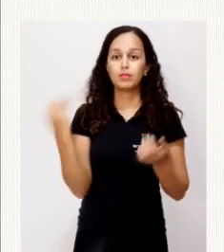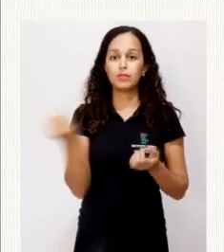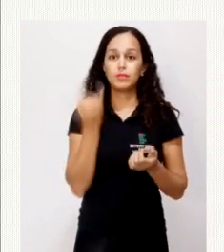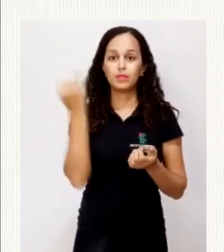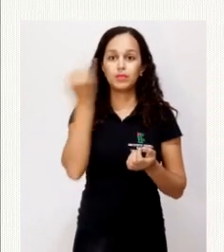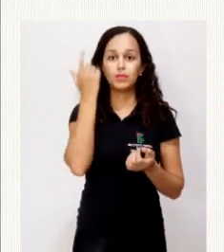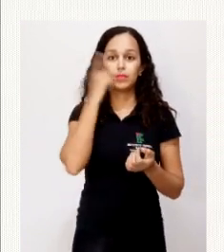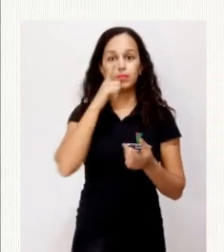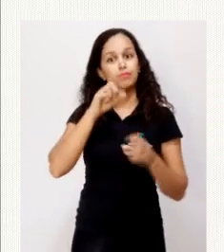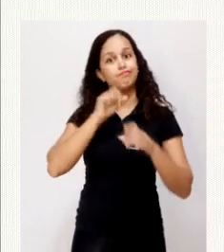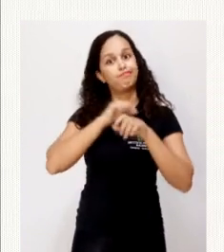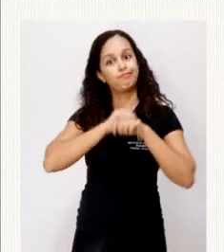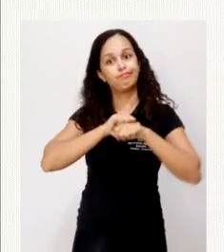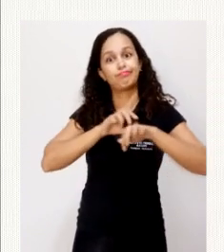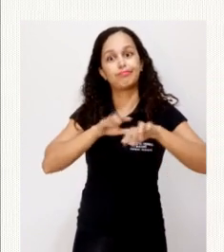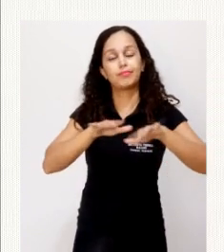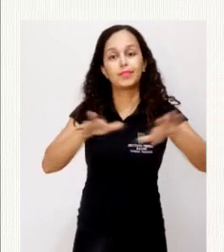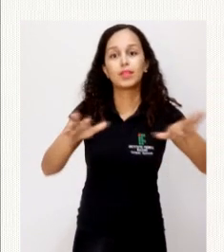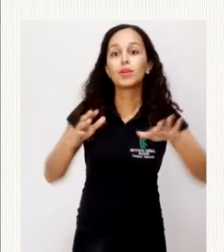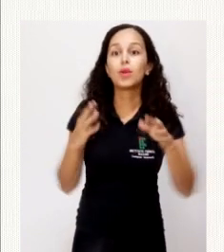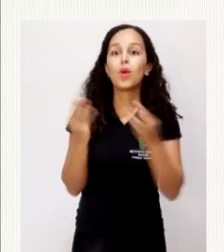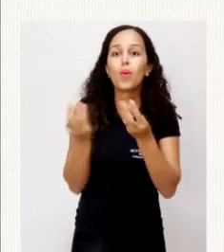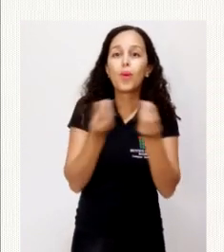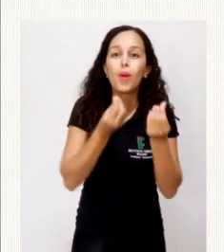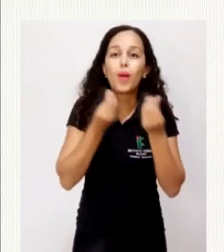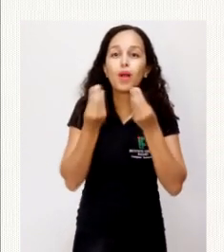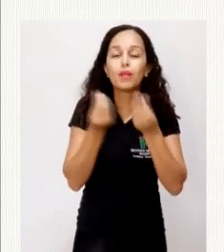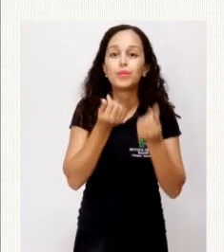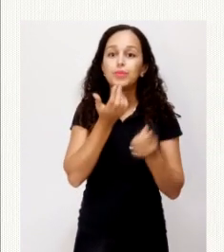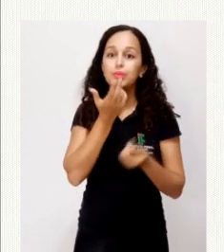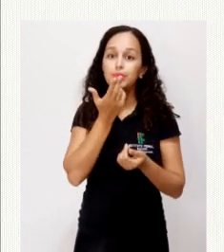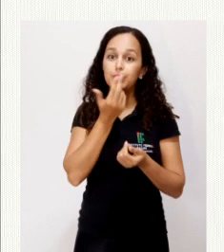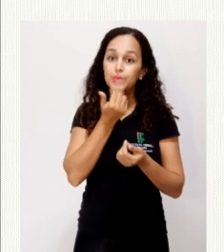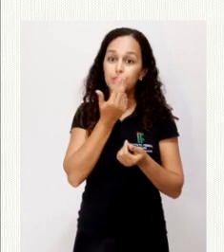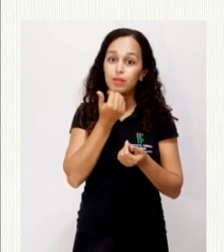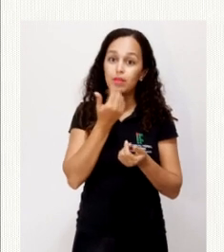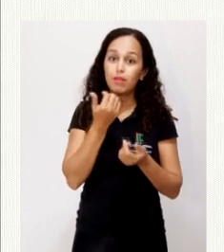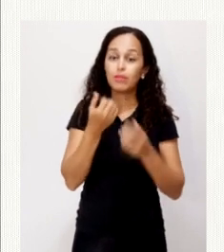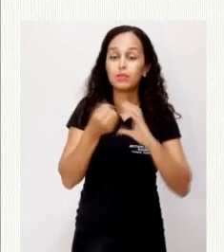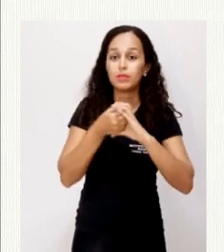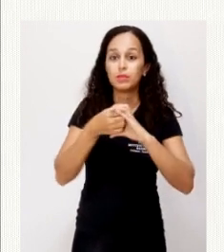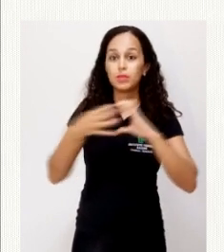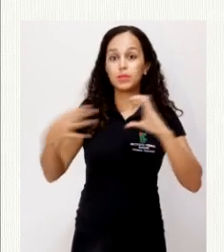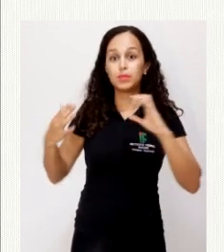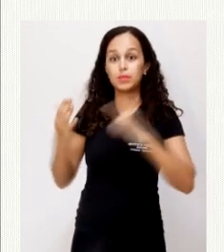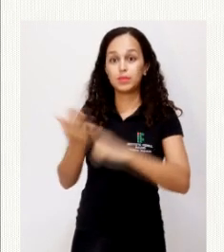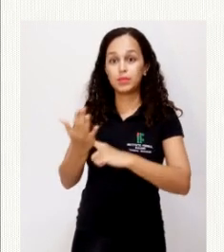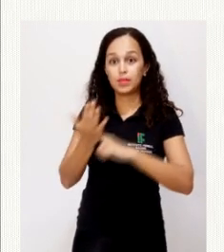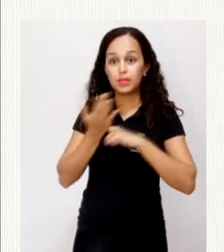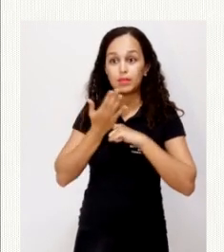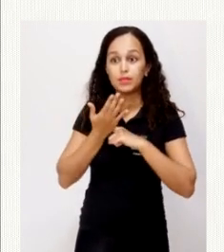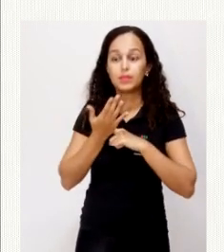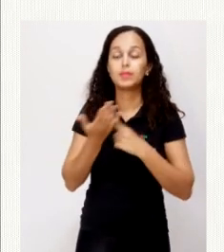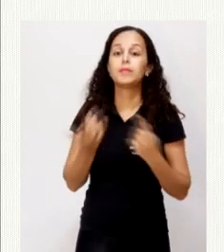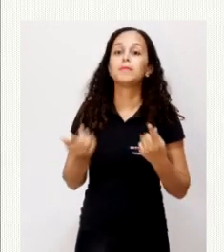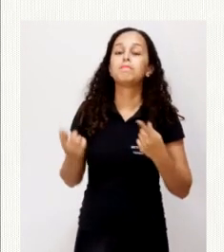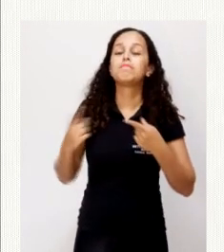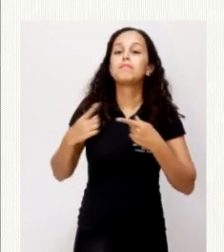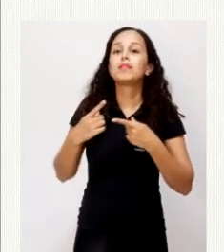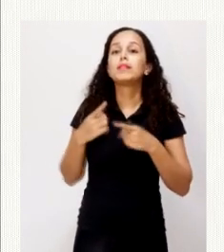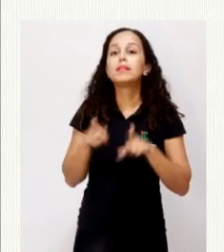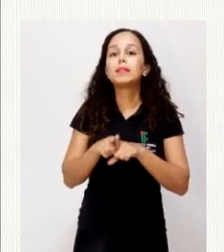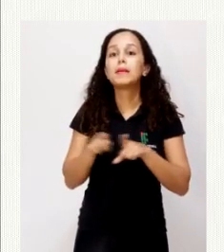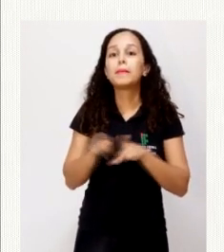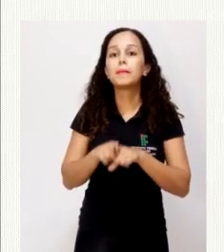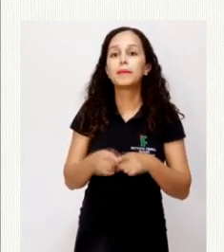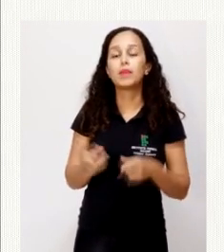disseminar esse conhecimento em relação às punks, como a qualidade nutricional, as propriedades funcionais, resgate da cultura